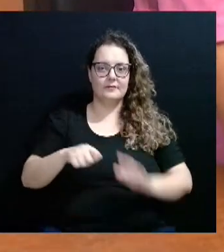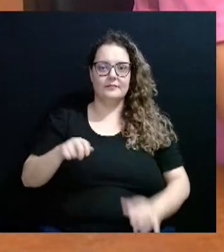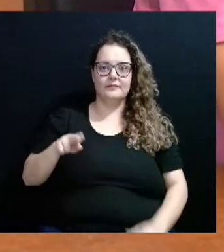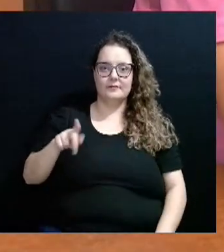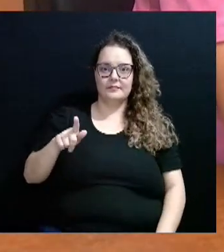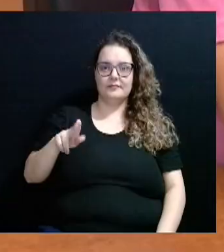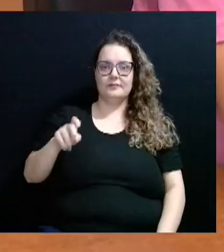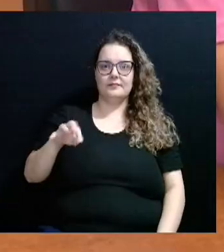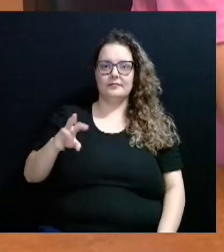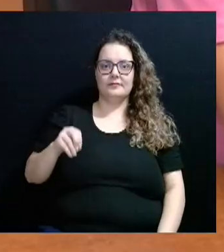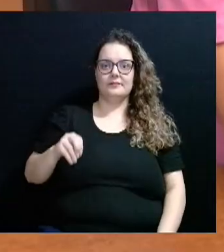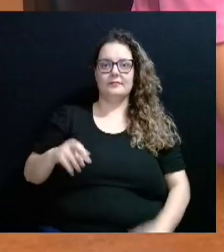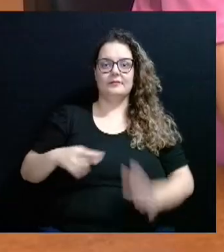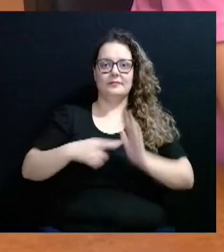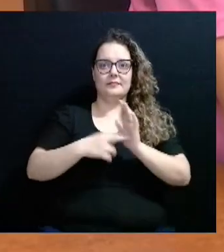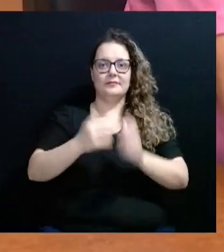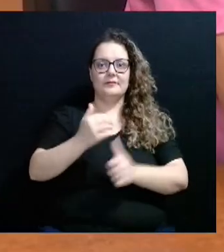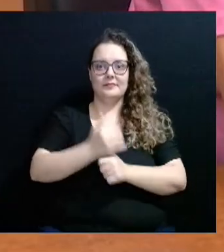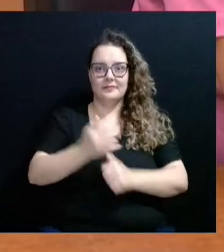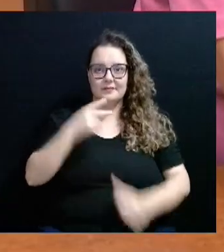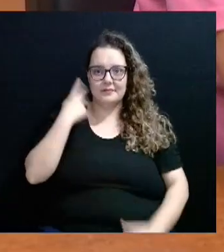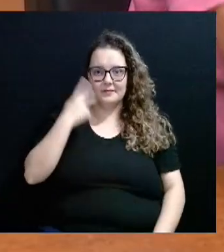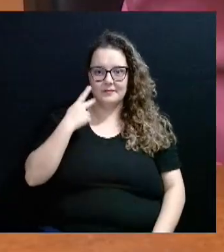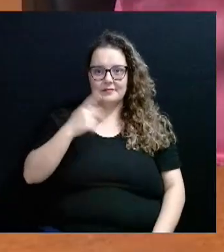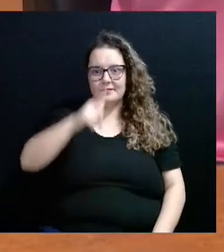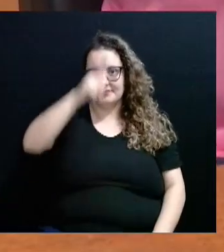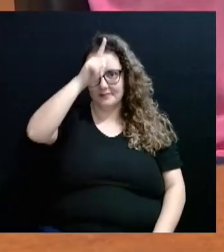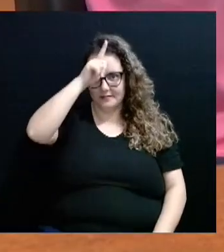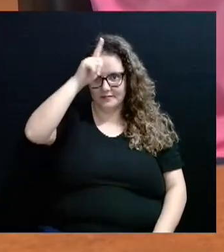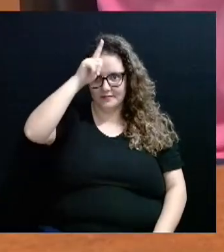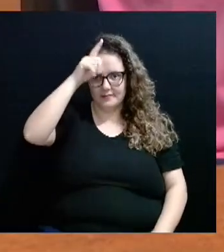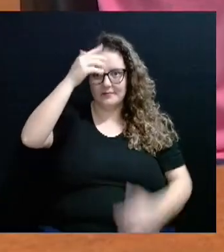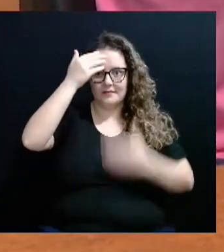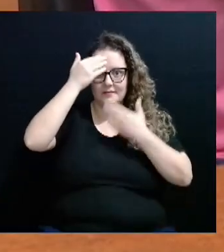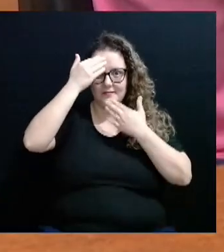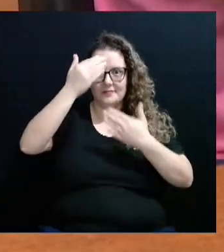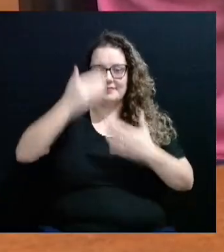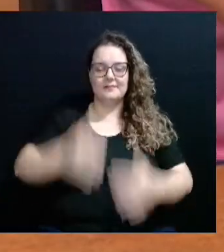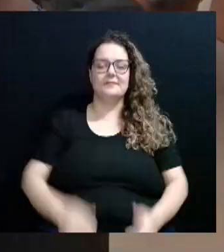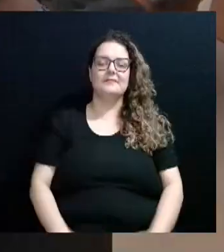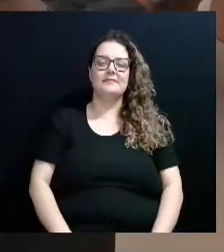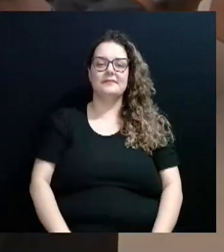representando o mandato do vereador Gustavo Peta. Obrigada.